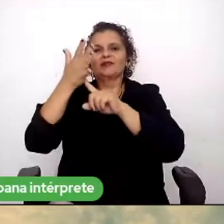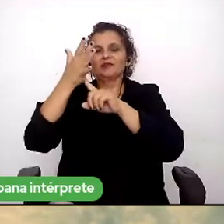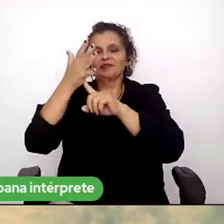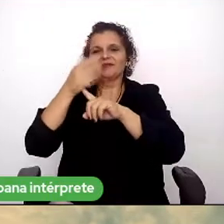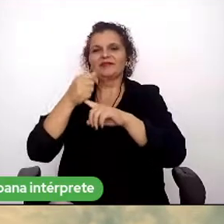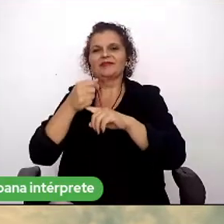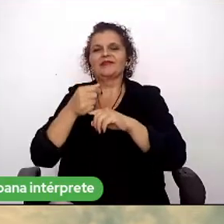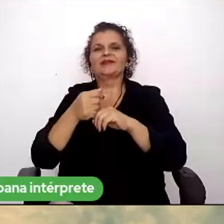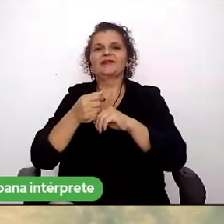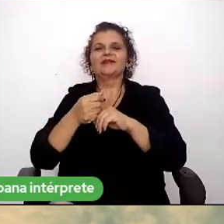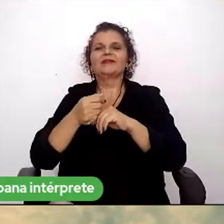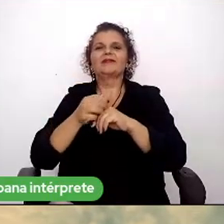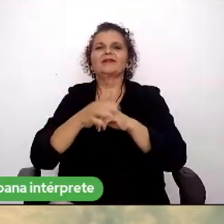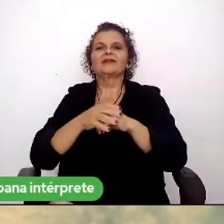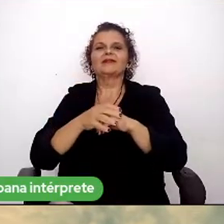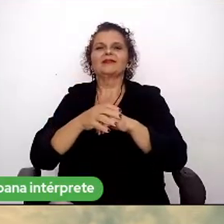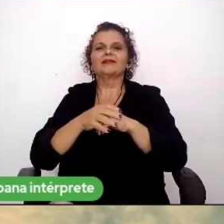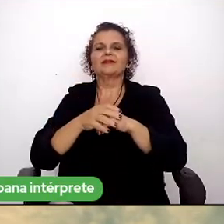adiante, Sixer.